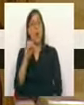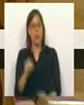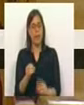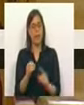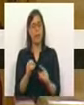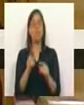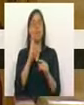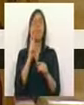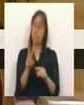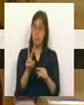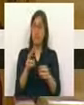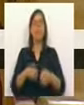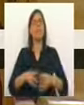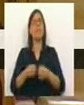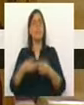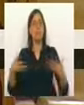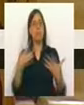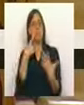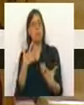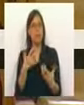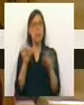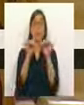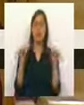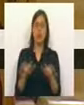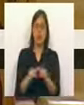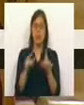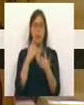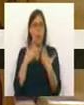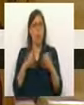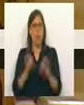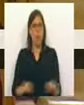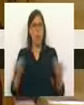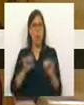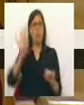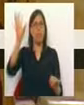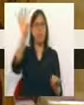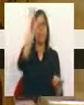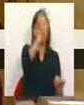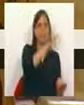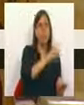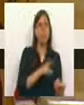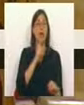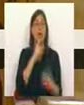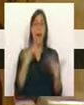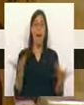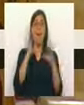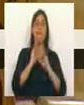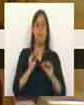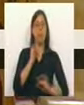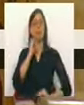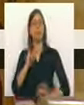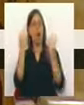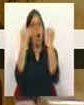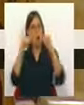1980, assistimos também ao desenvolvimento assinalável do sistema. Isto é inegável. Regionalizou-se a oferta de formação,